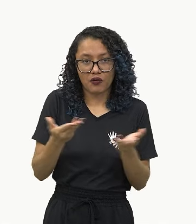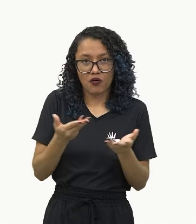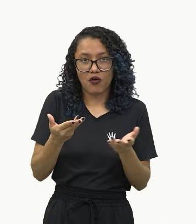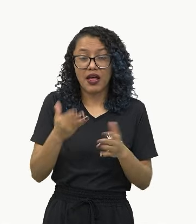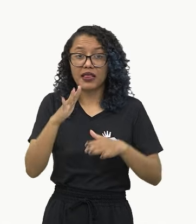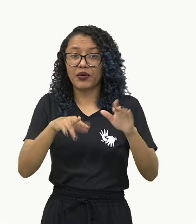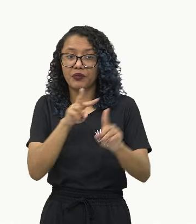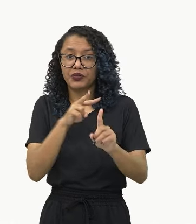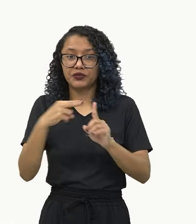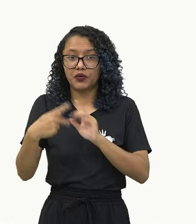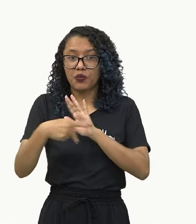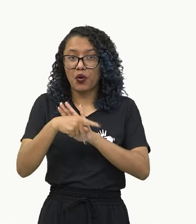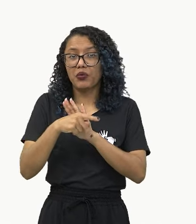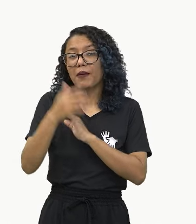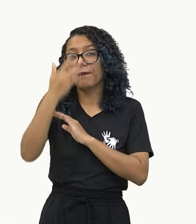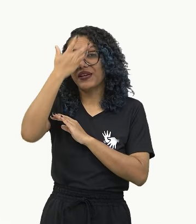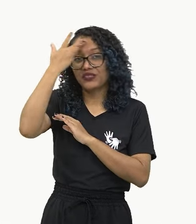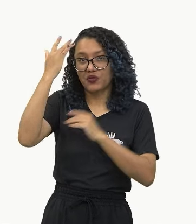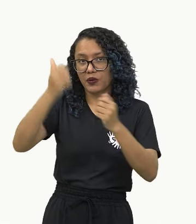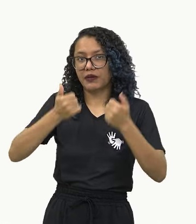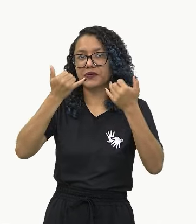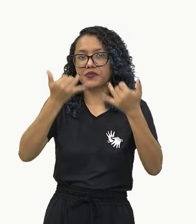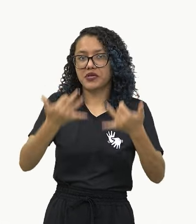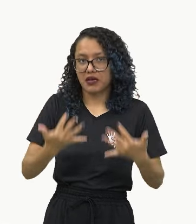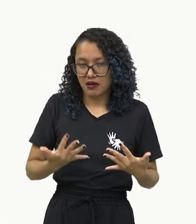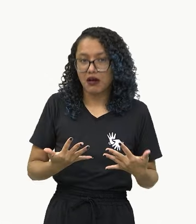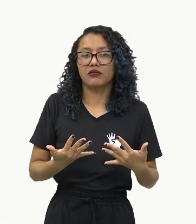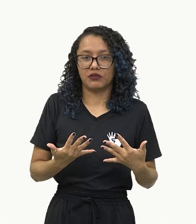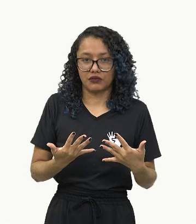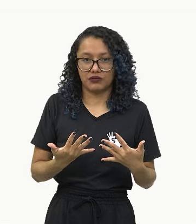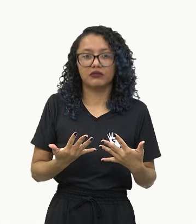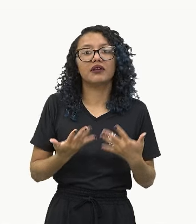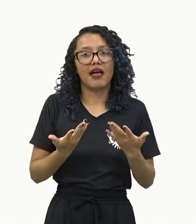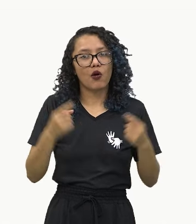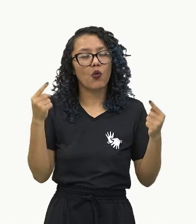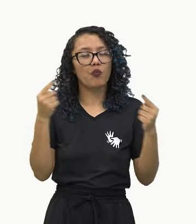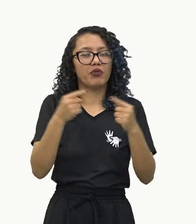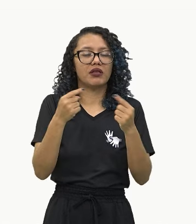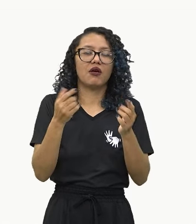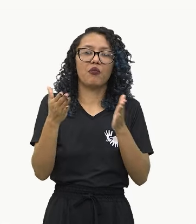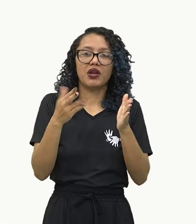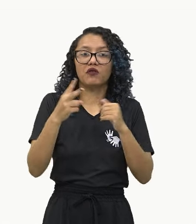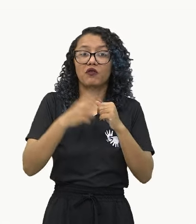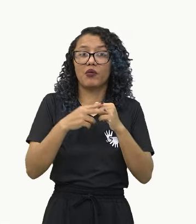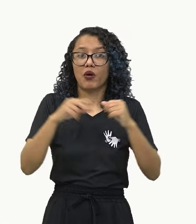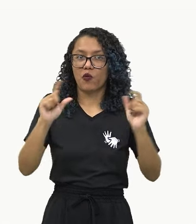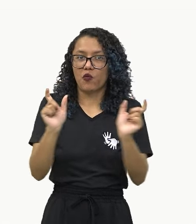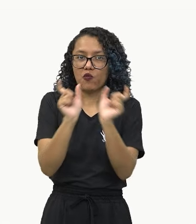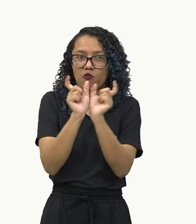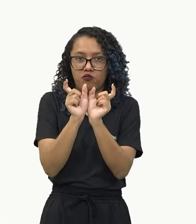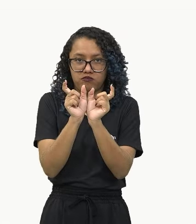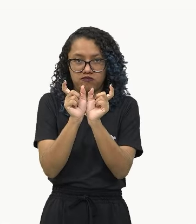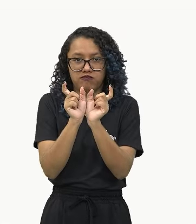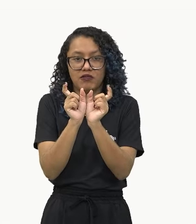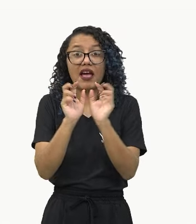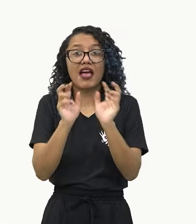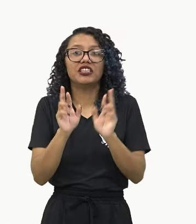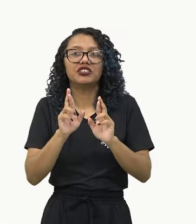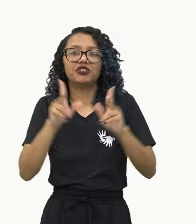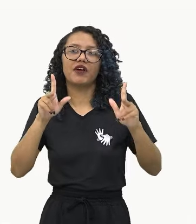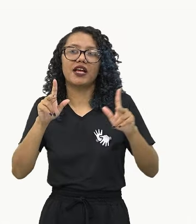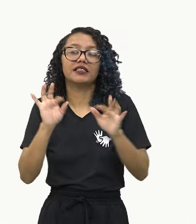um tempo verbal composto. Professor, o que é um tempo verbal composto? É o contrário do simples.